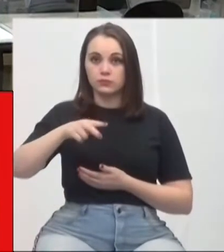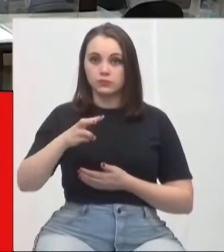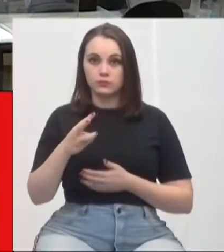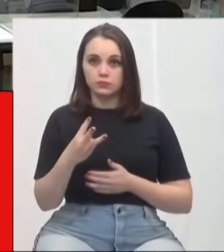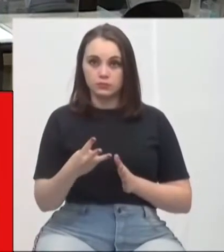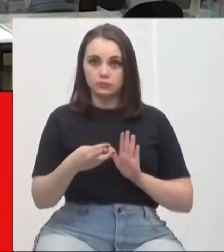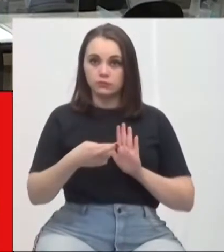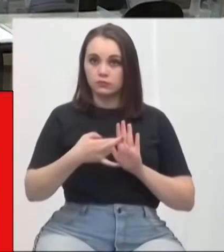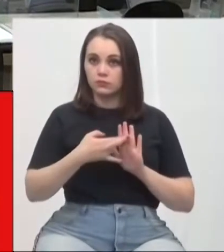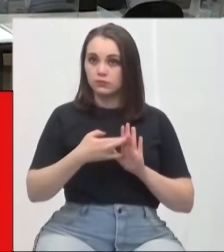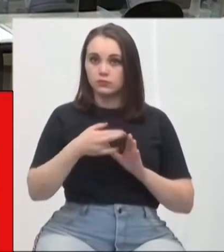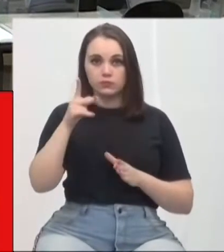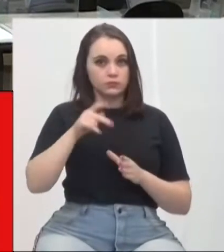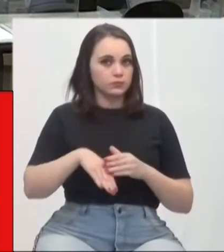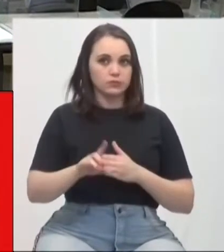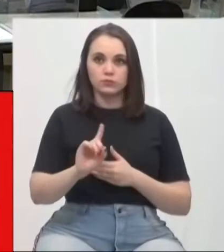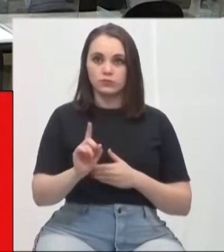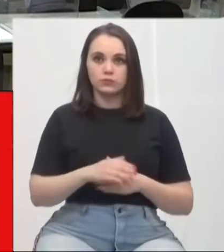vota.